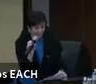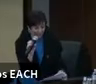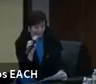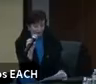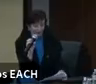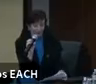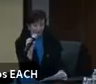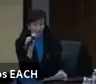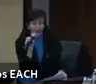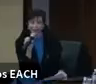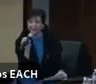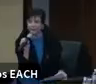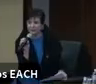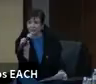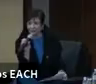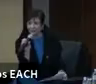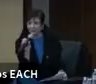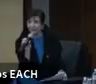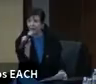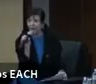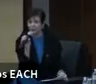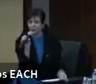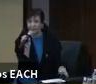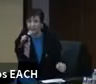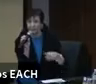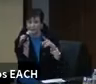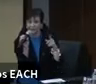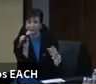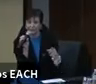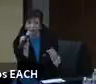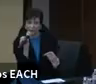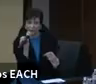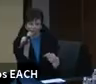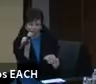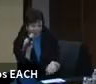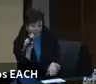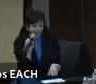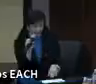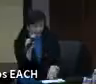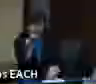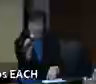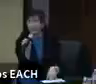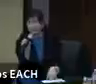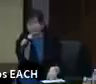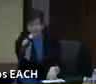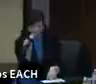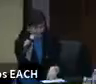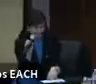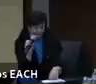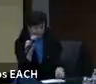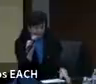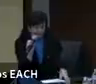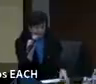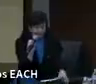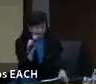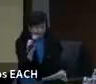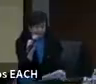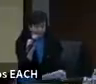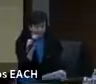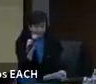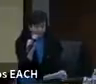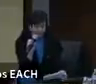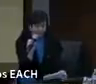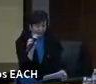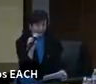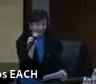e mentais da chamada geração Z. Eu sei que vocês são todos geração Z, mas eu vou explicar pra quem não é. É